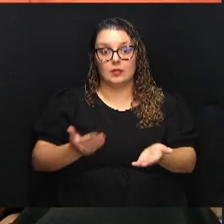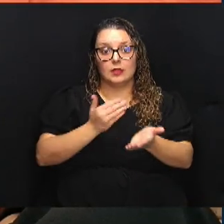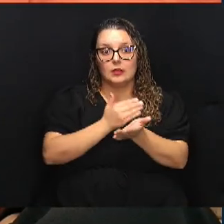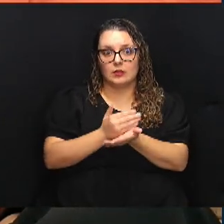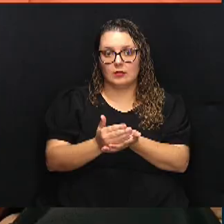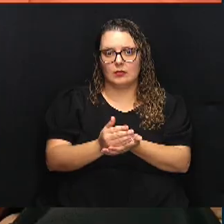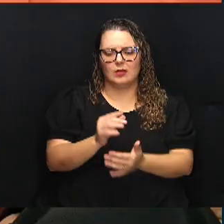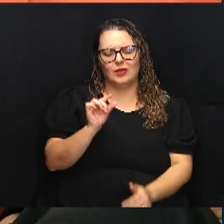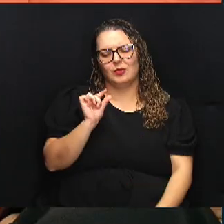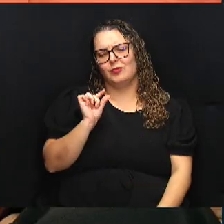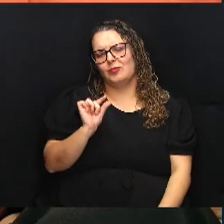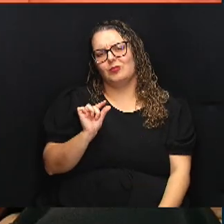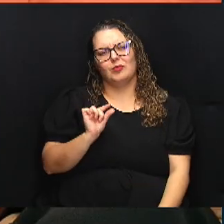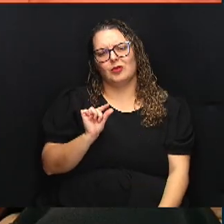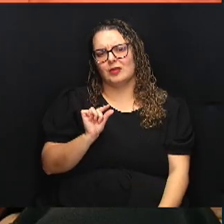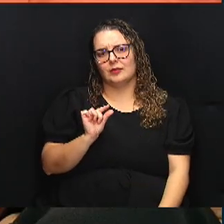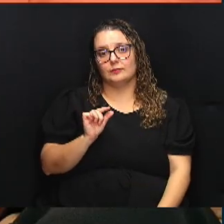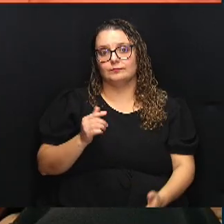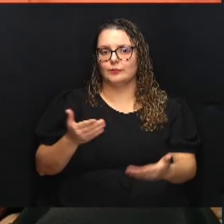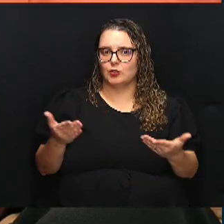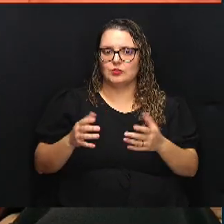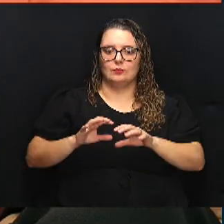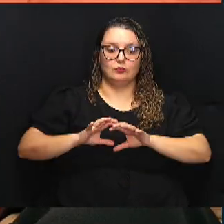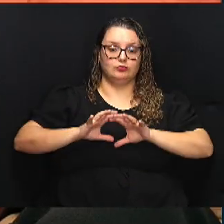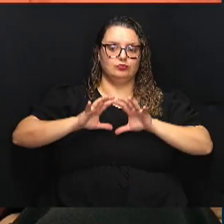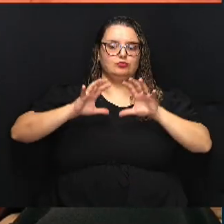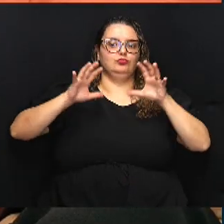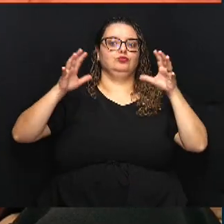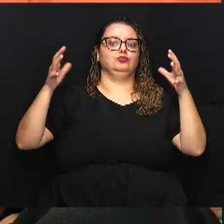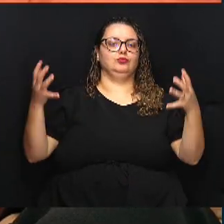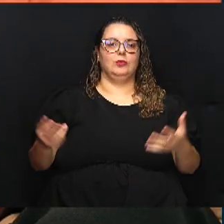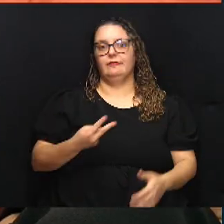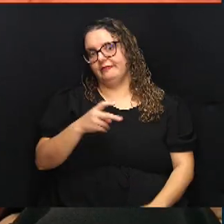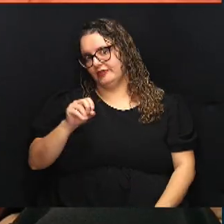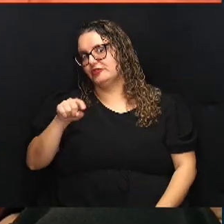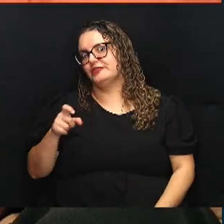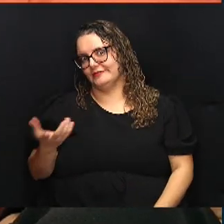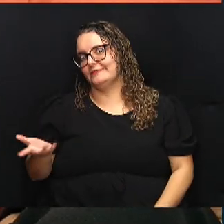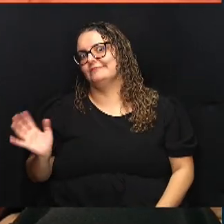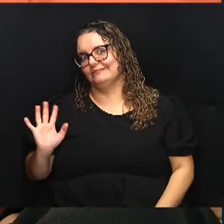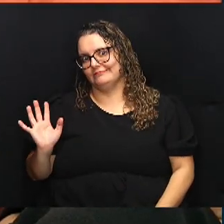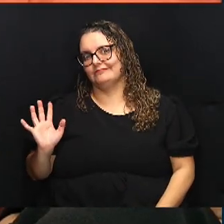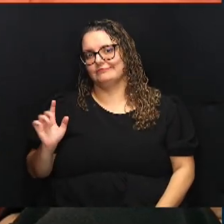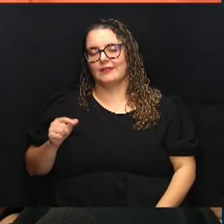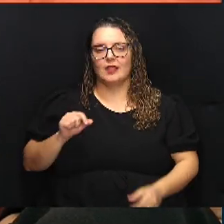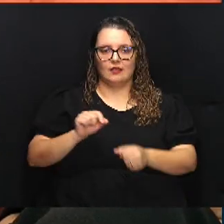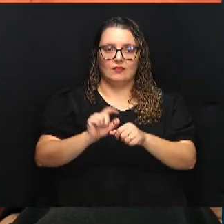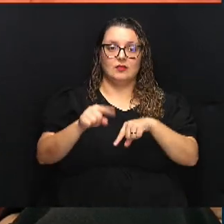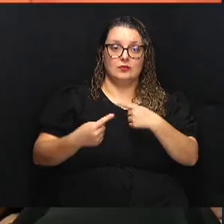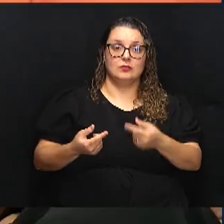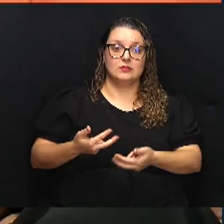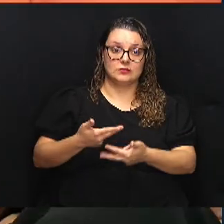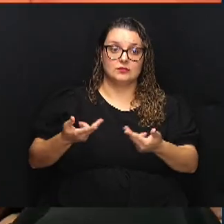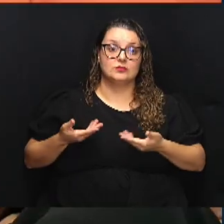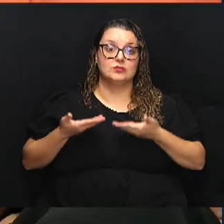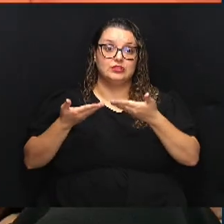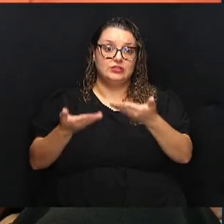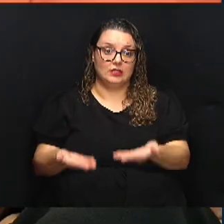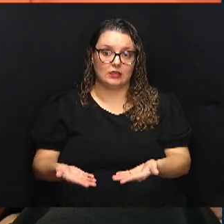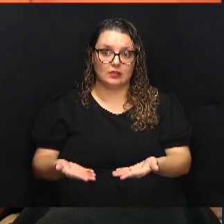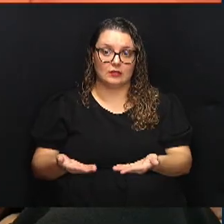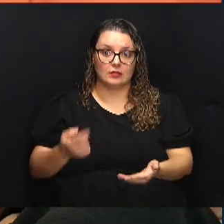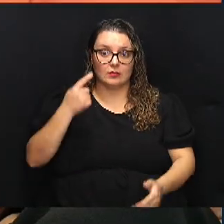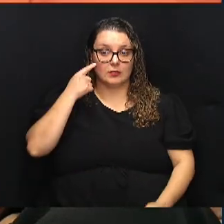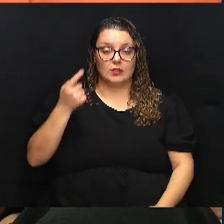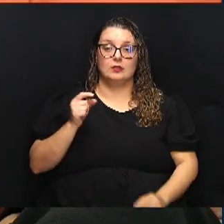era X. Hoje é 20x, né? Então, eu faço outras premissas de entrega. Partindo da premissa de